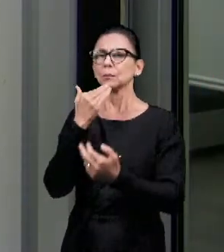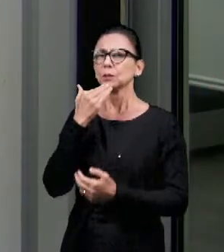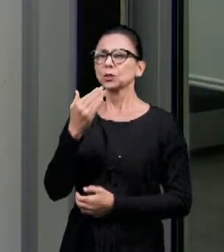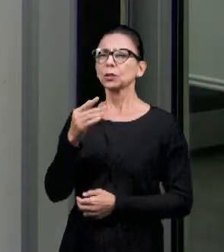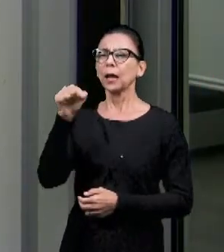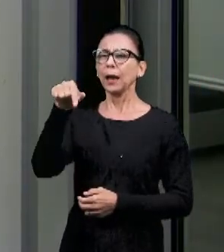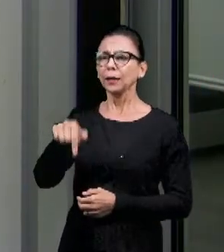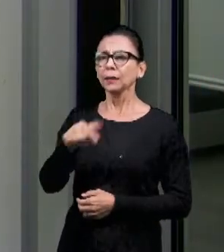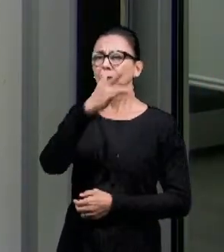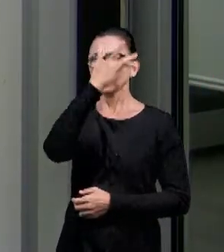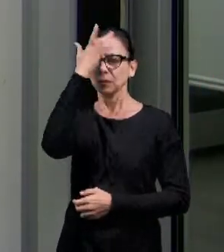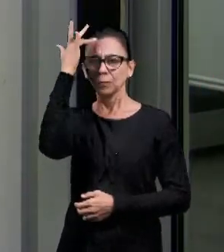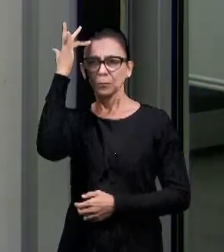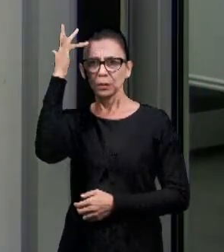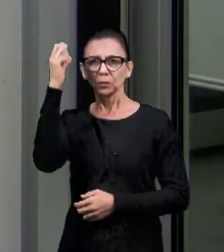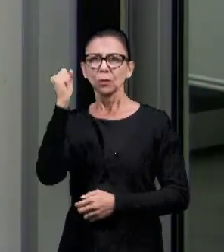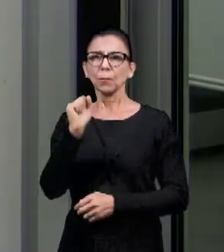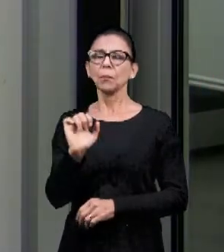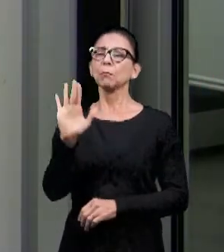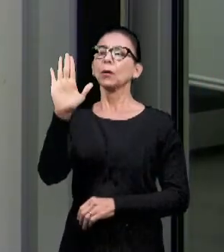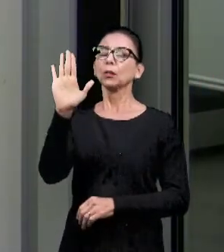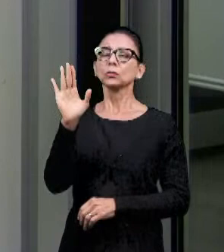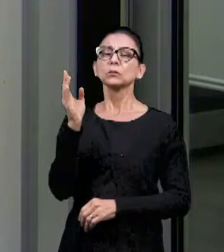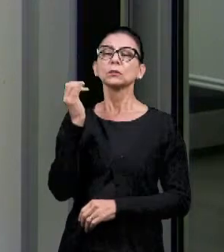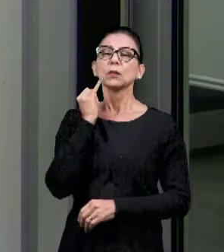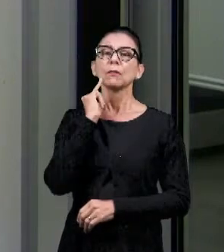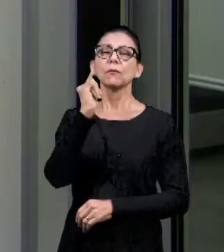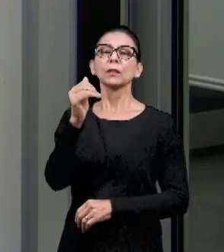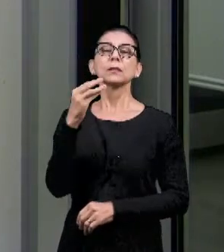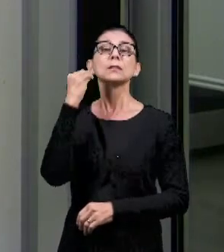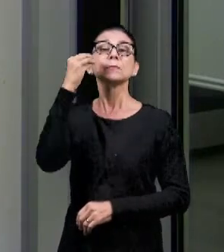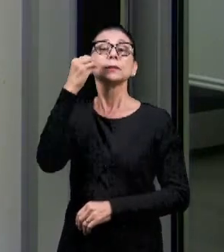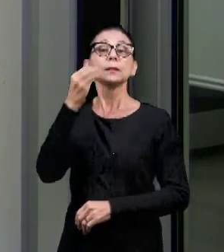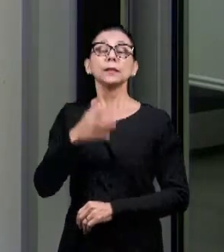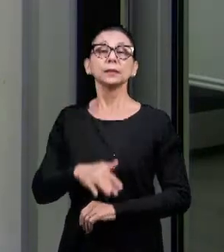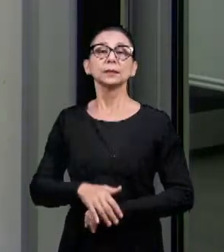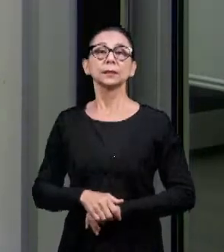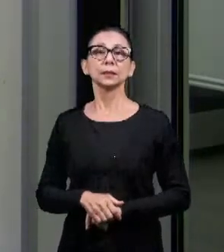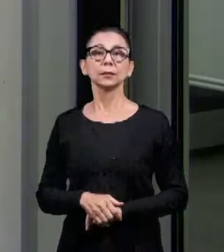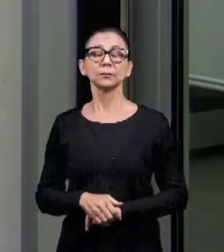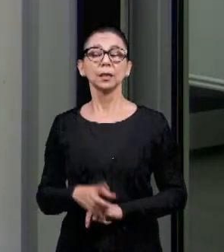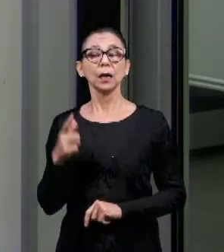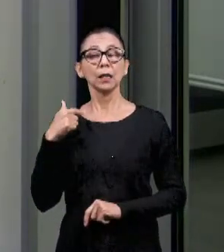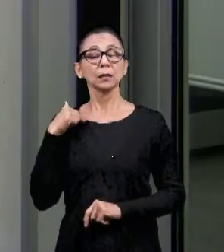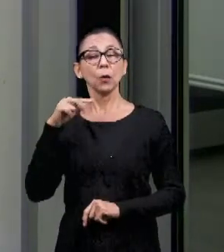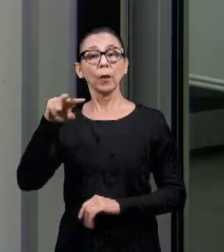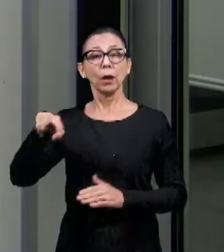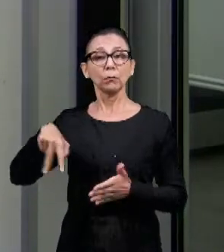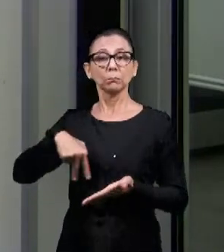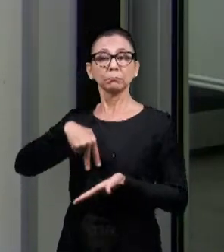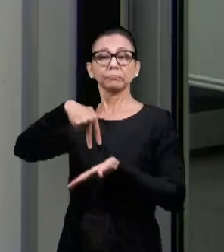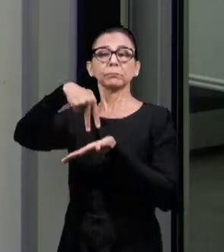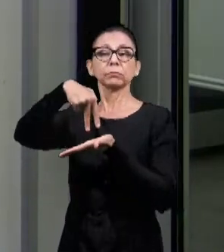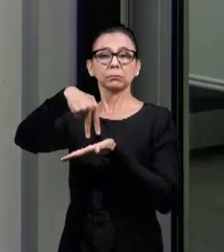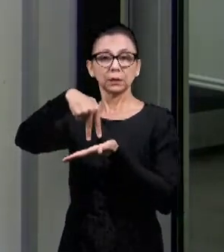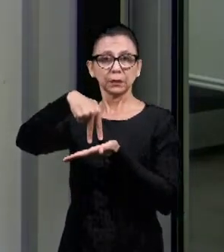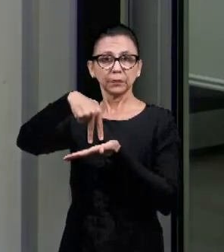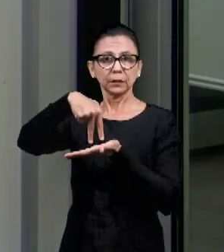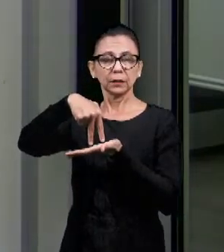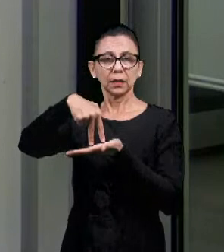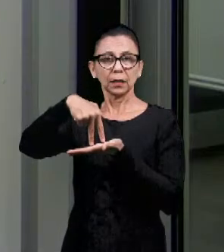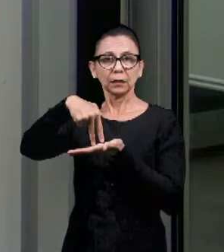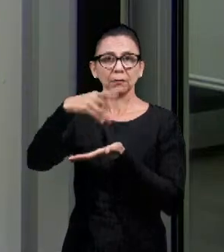de conversão, como você pediu aqui agora. Então, nessa ocasião, eu contei esse